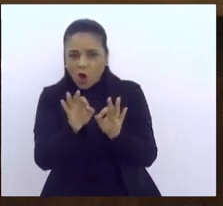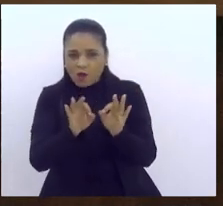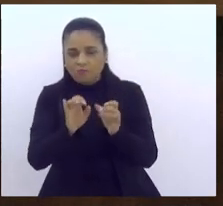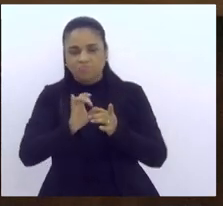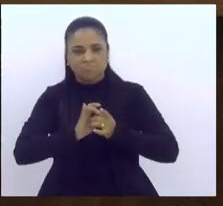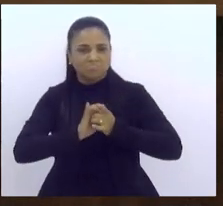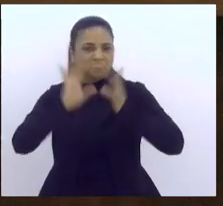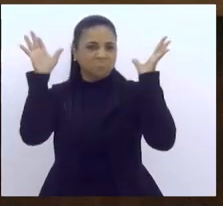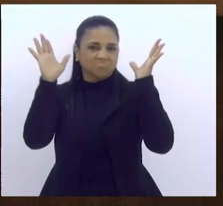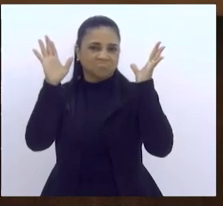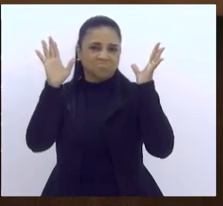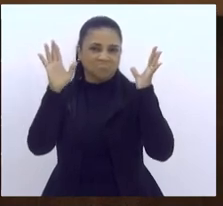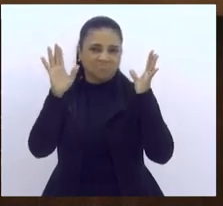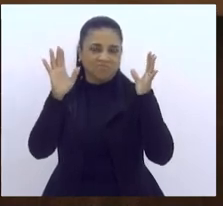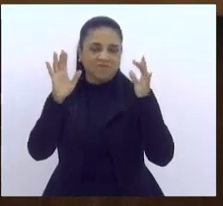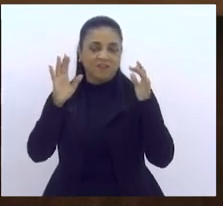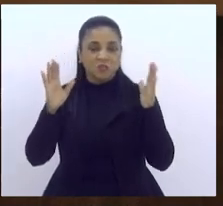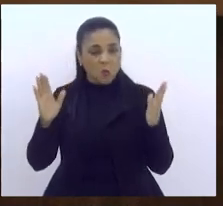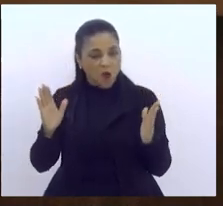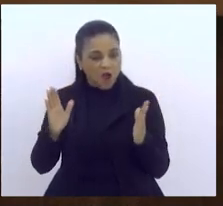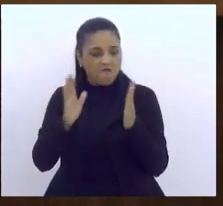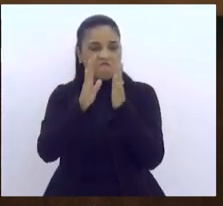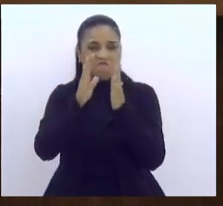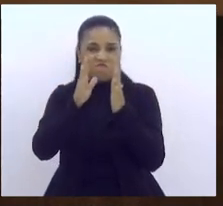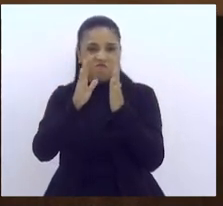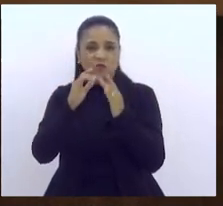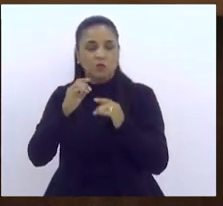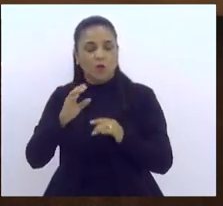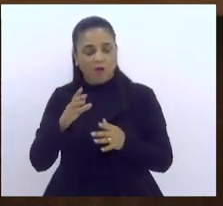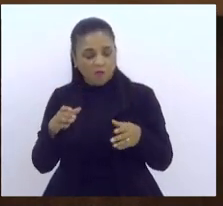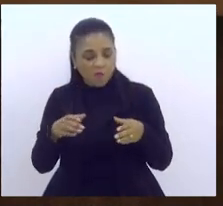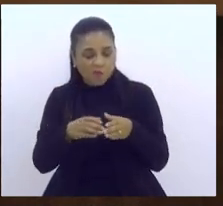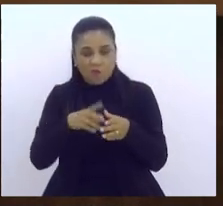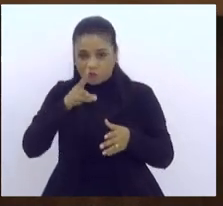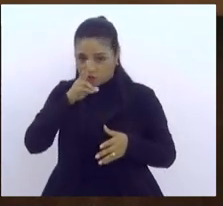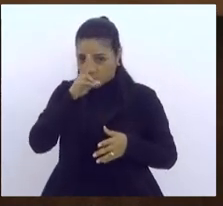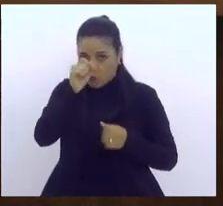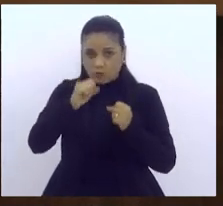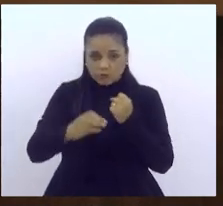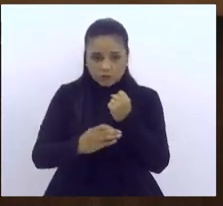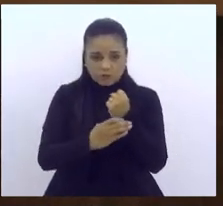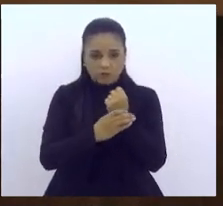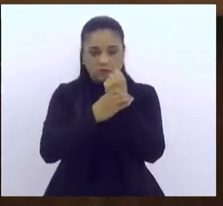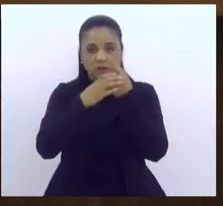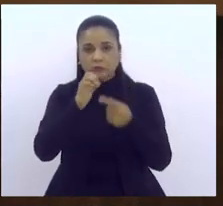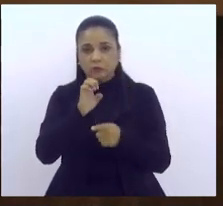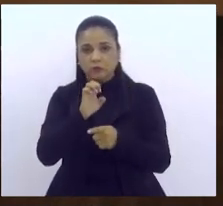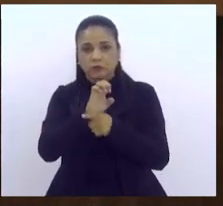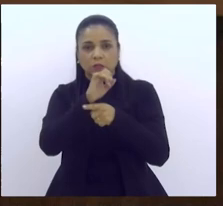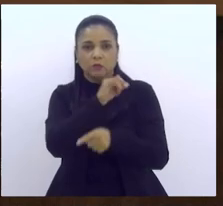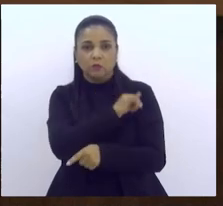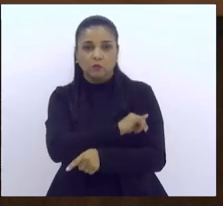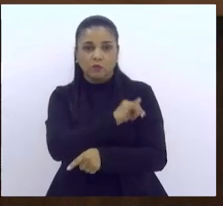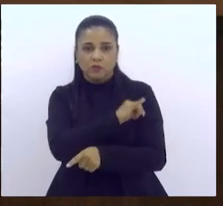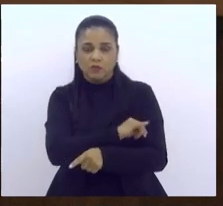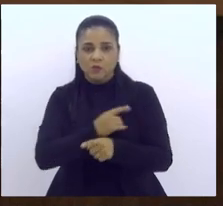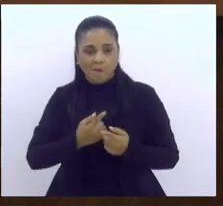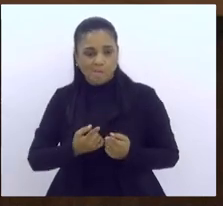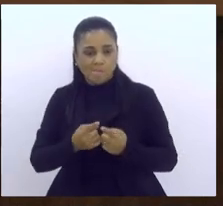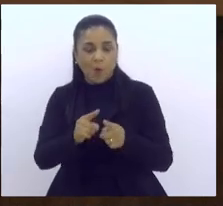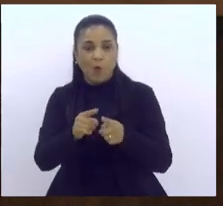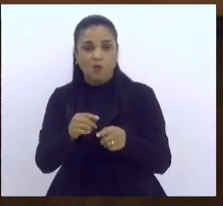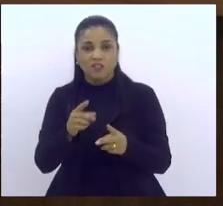destemido. Isso é um afronto às forças de segurança do estado do Rio de Janeiro.